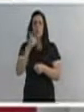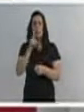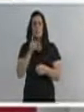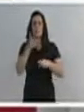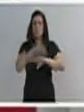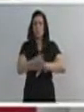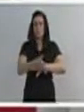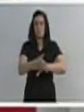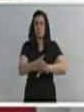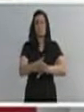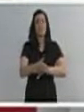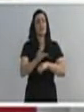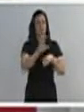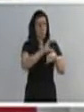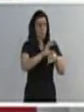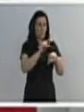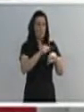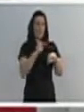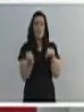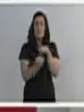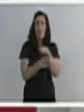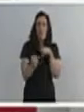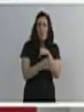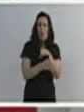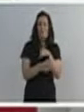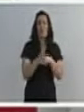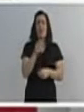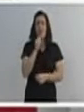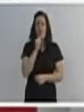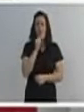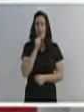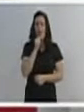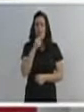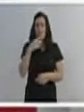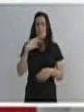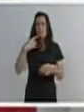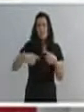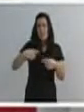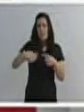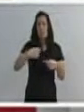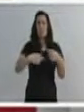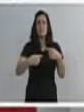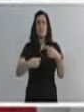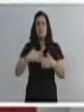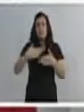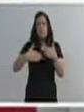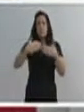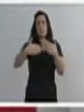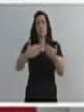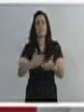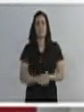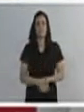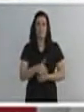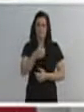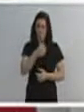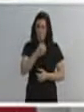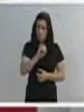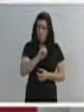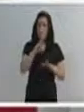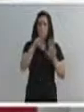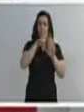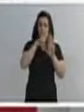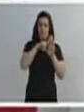jovem, uma Constituição que ainda está sendo debatida e construída. Então essas 10